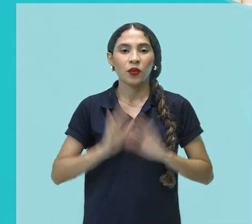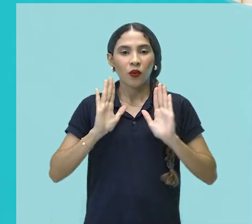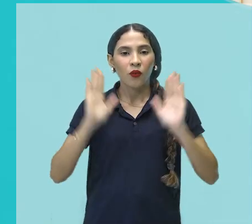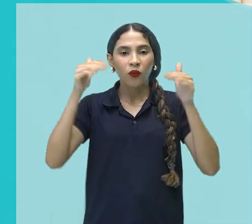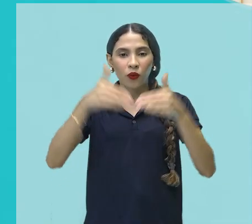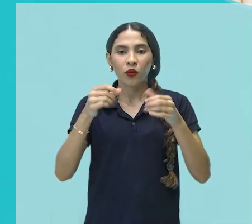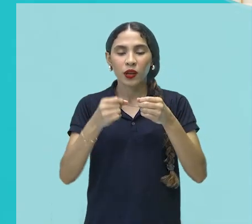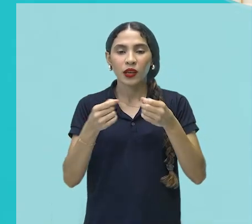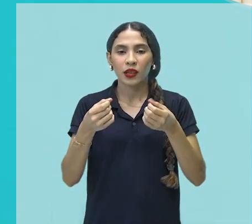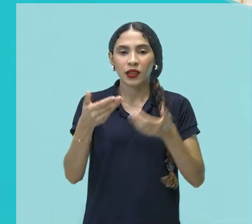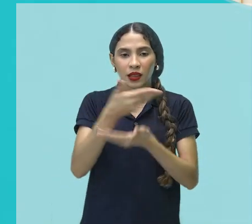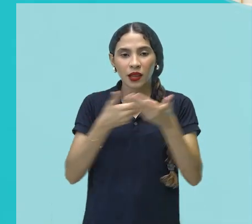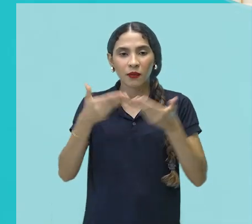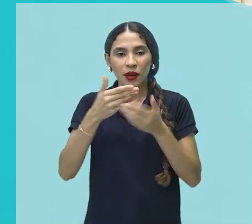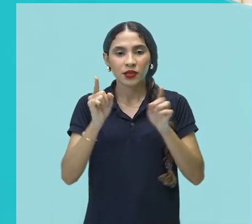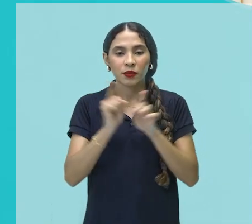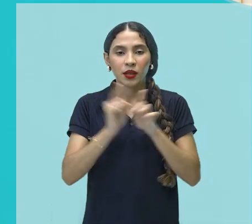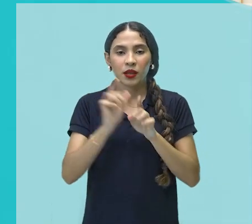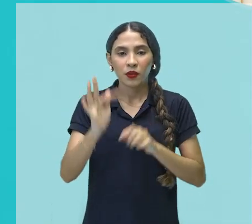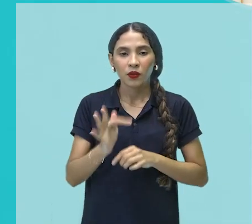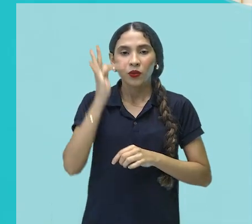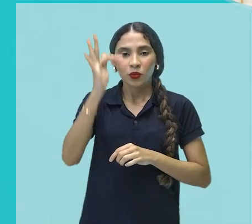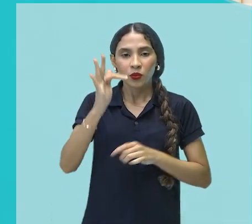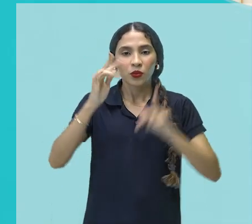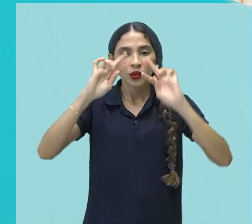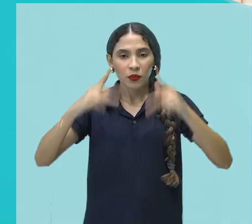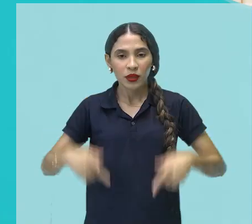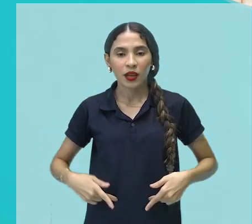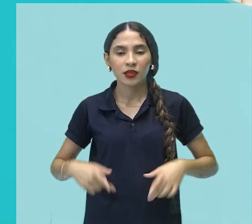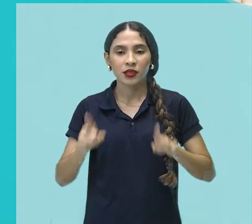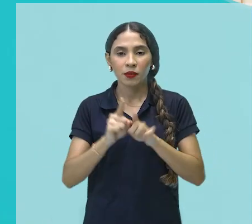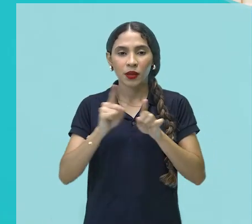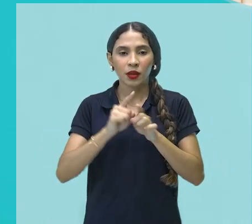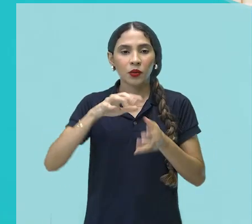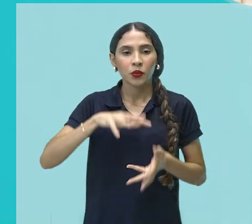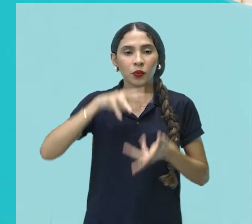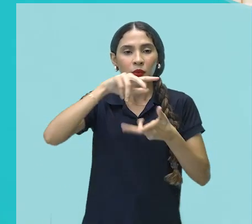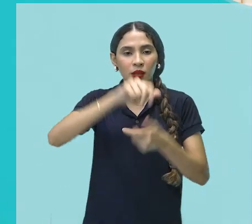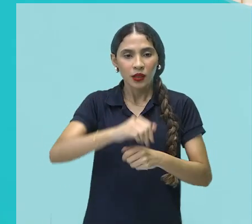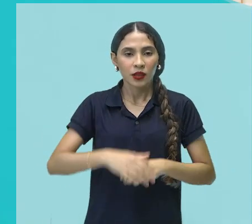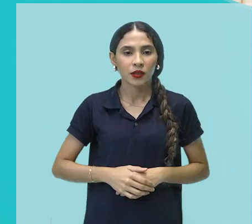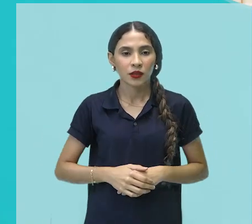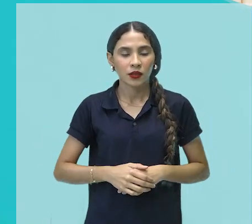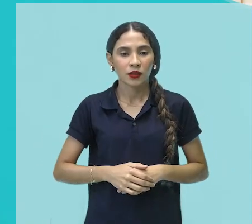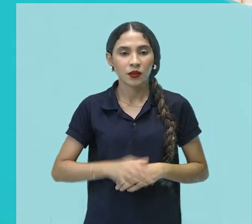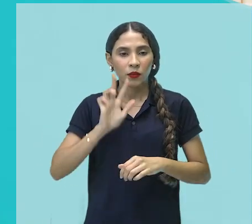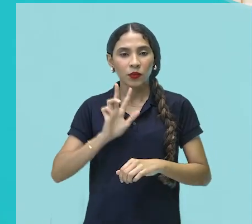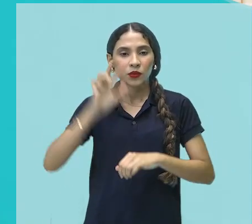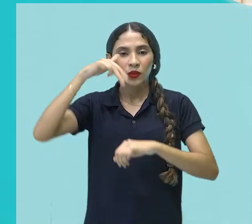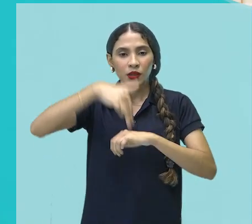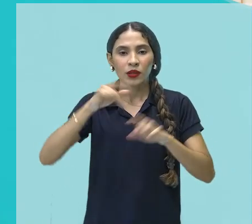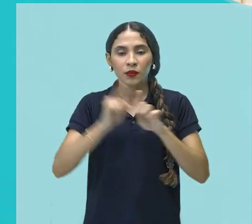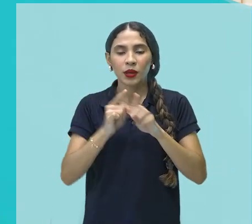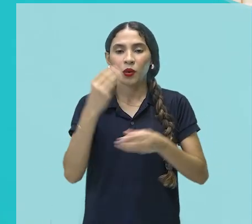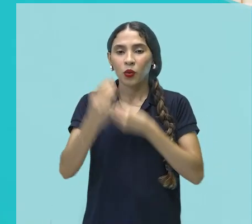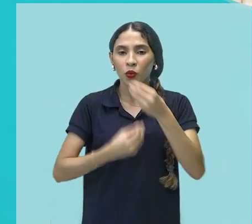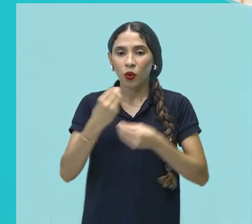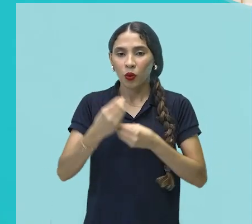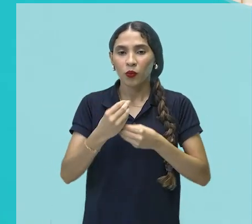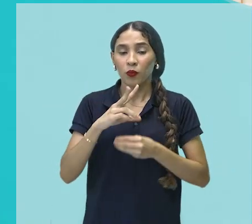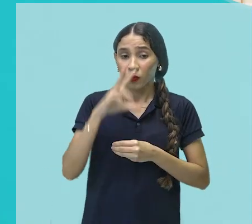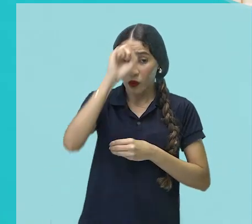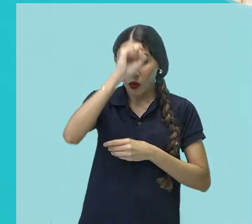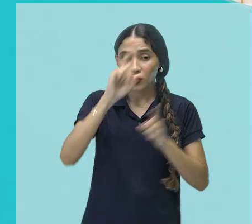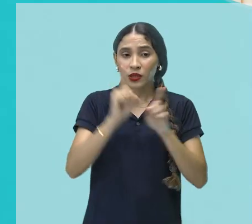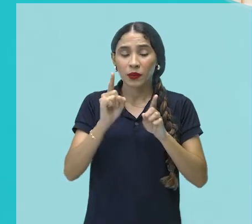ativamente para o debate sobre o futuro da humanidade e do planeta, posicionando-se como